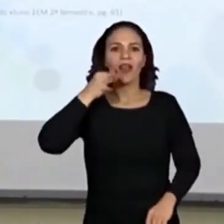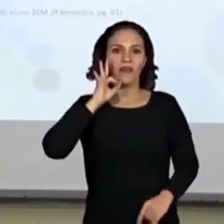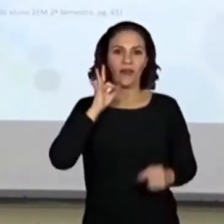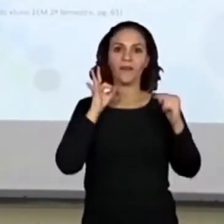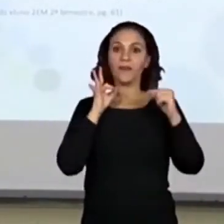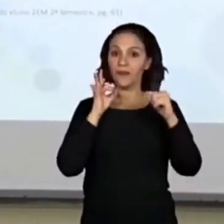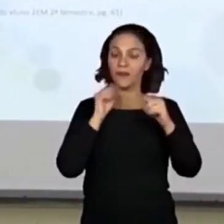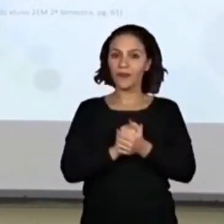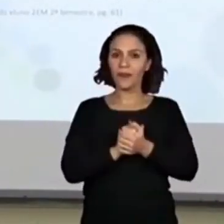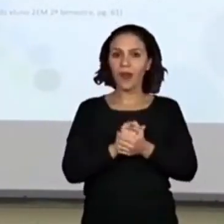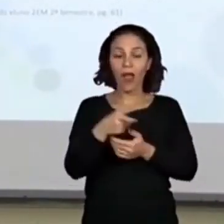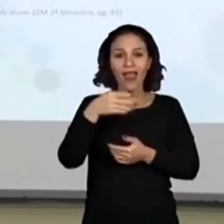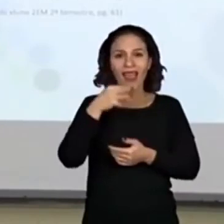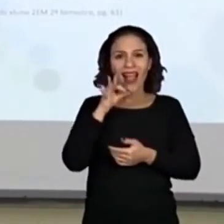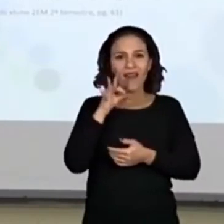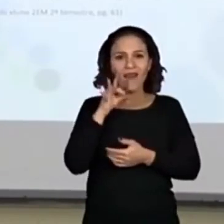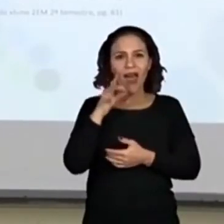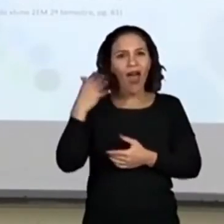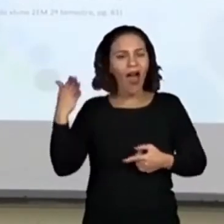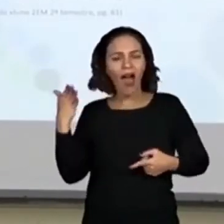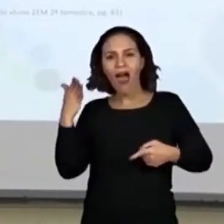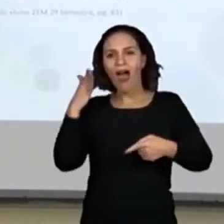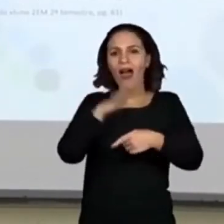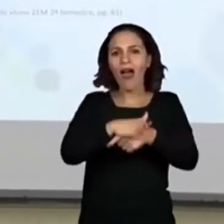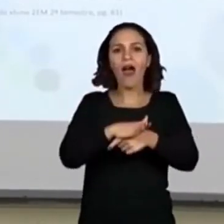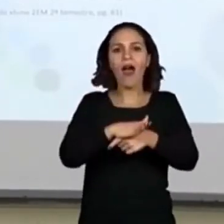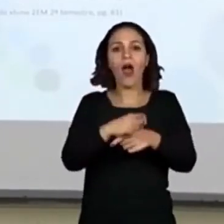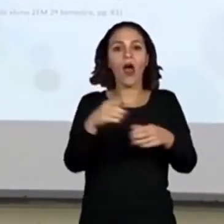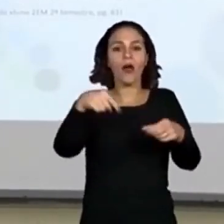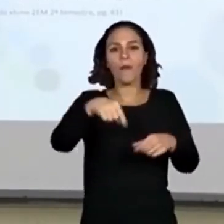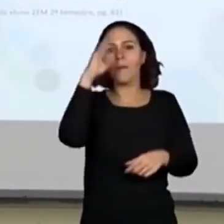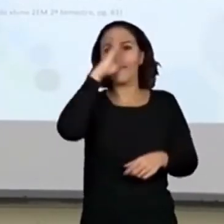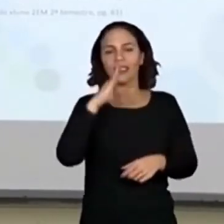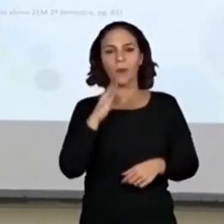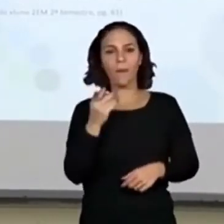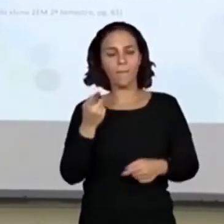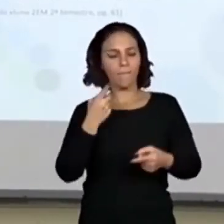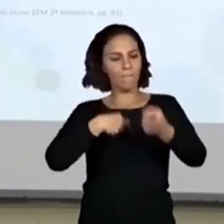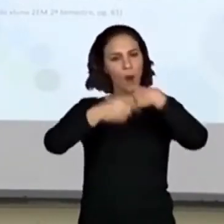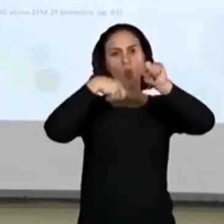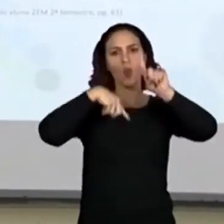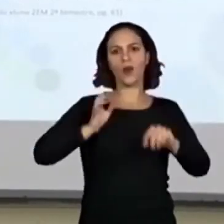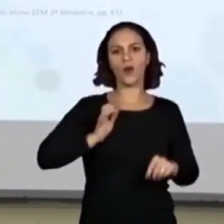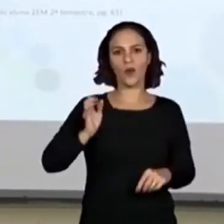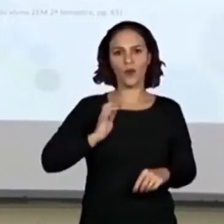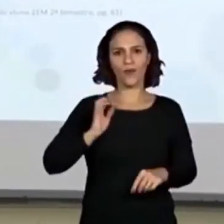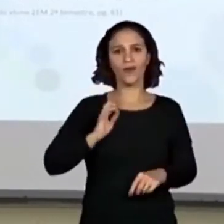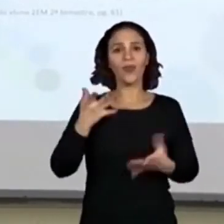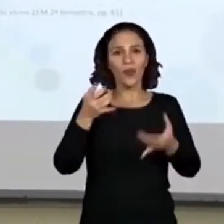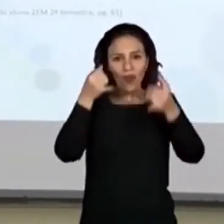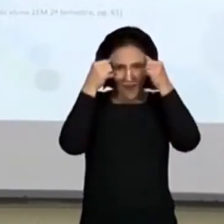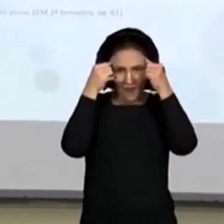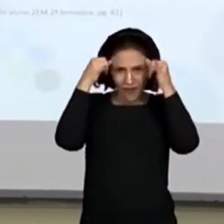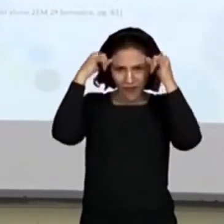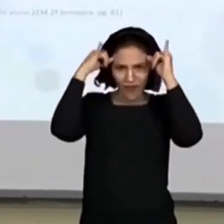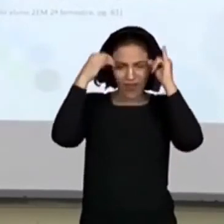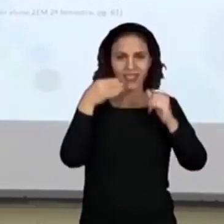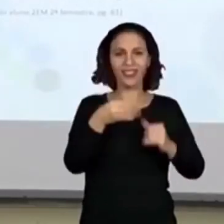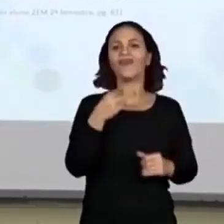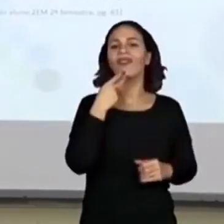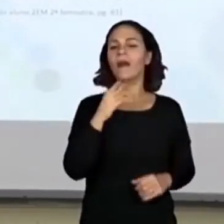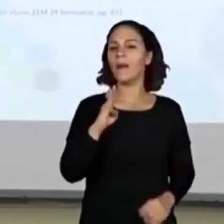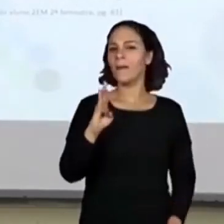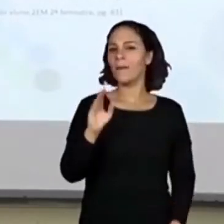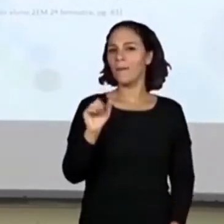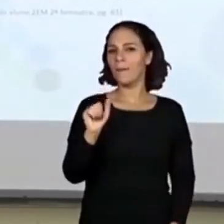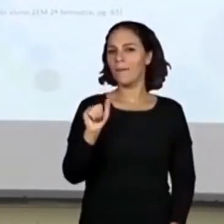o café enriqueceu o Brasil. Então, muitos fazendeiros, chamados de barões do